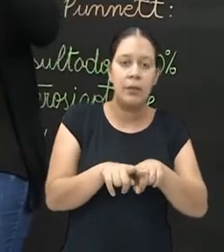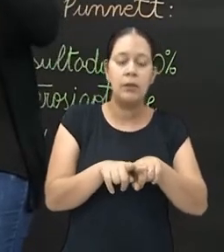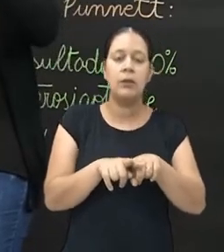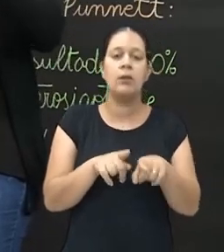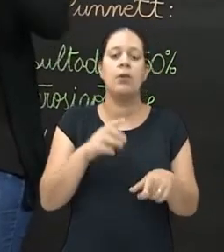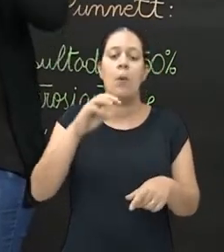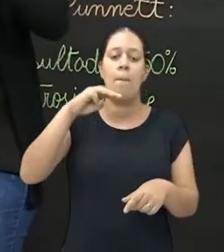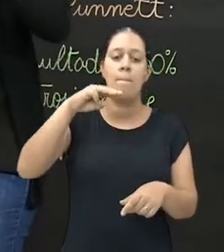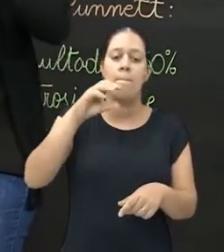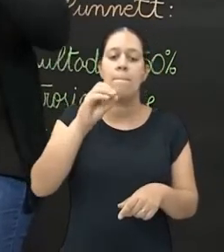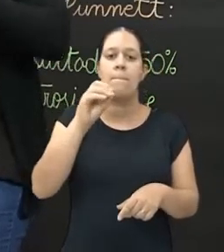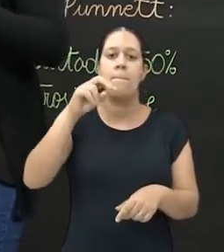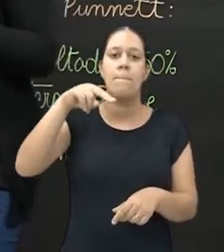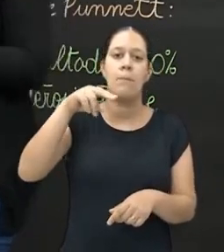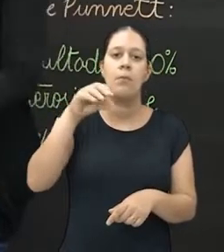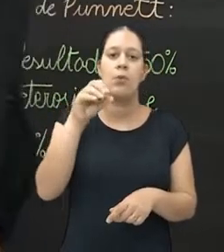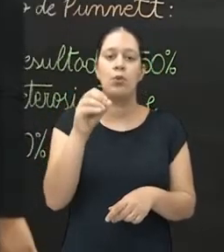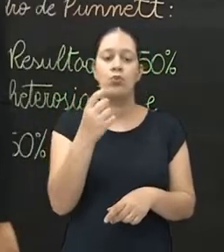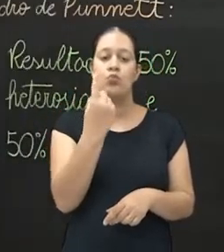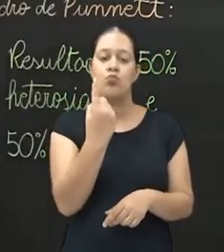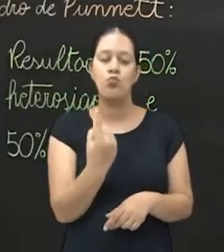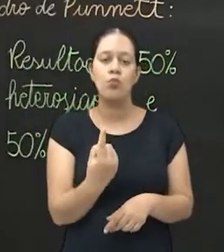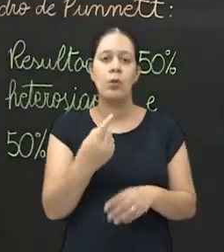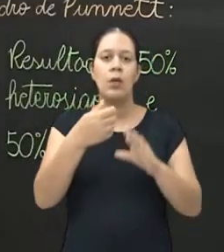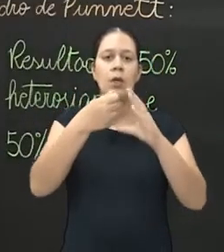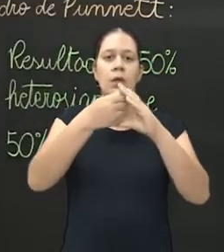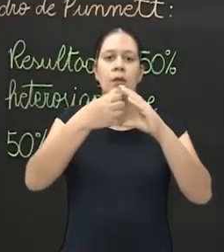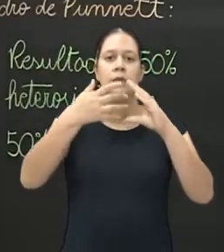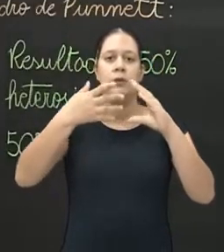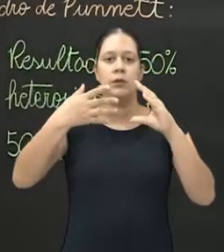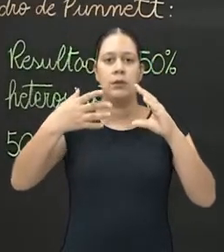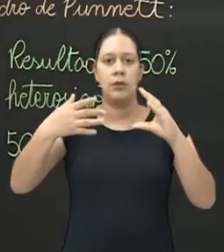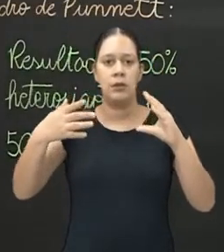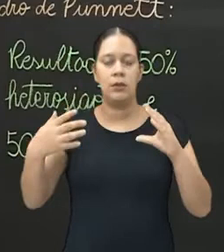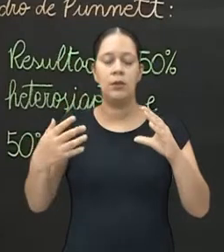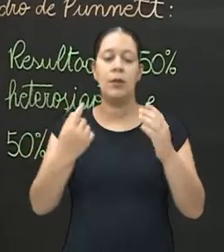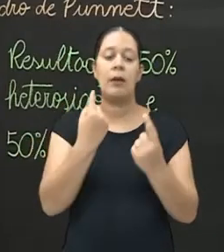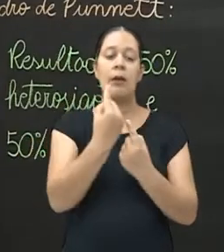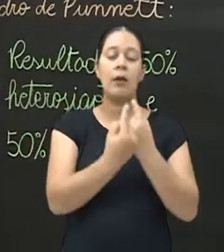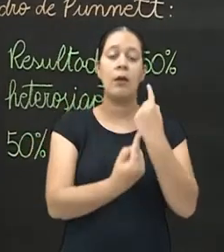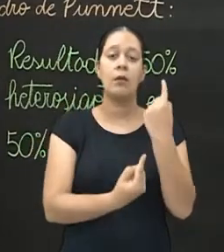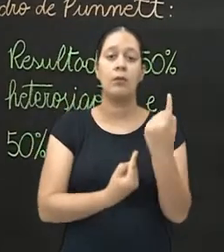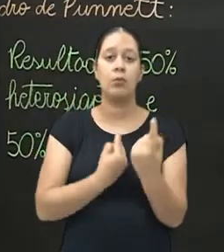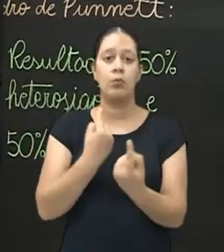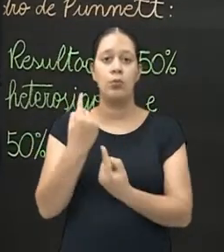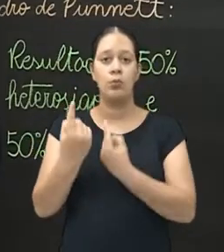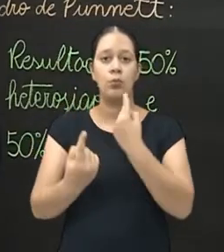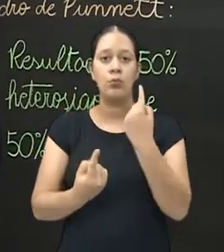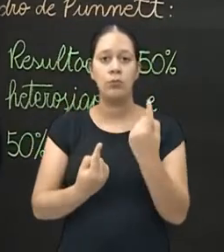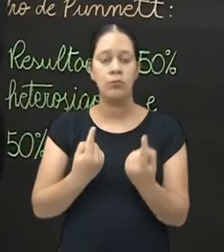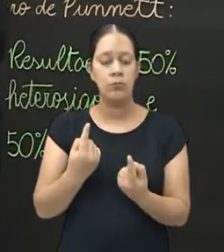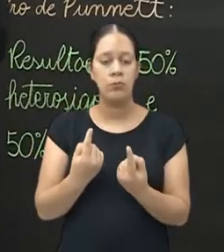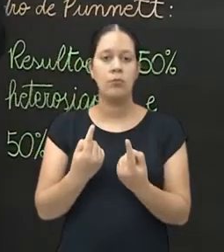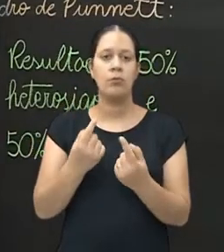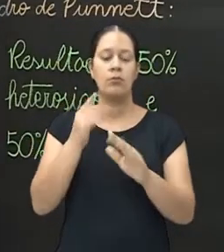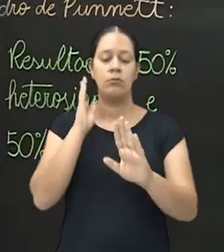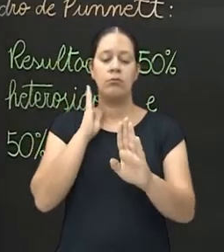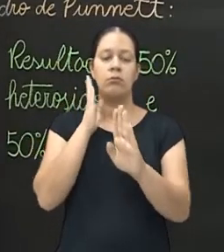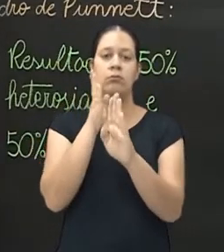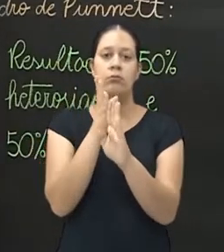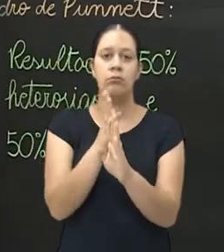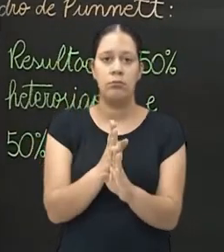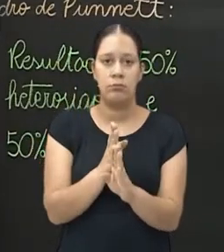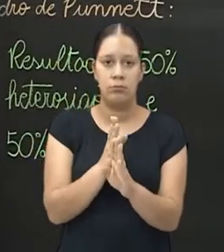Mono, uma característica. Ela diz assim, cada caráter é determinado por um par